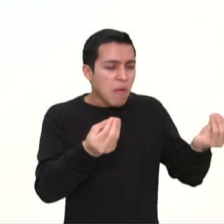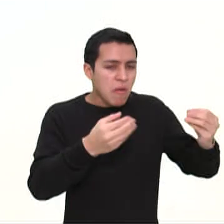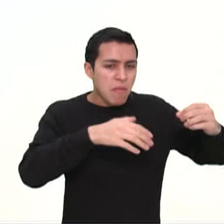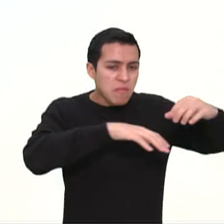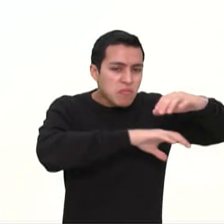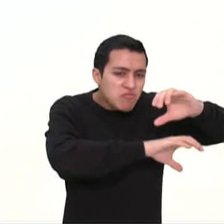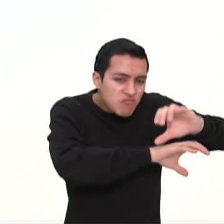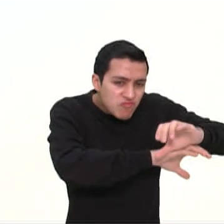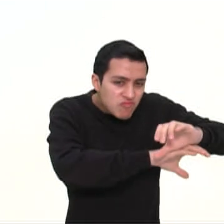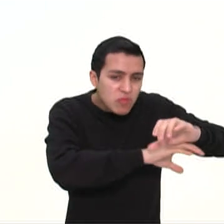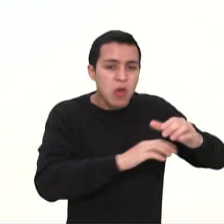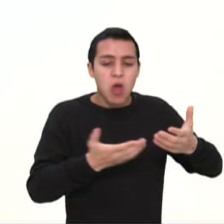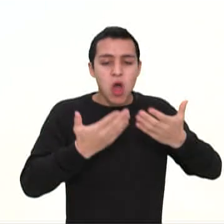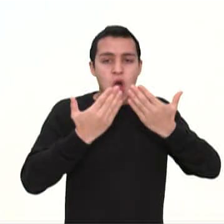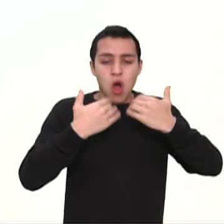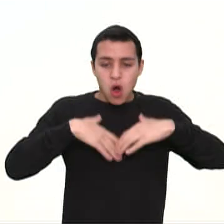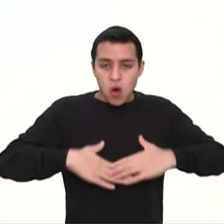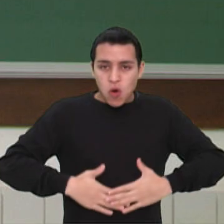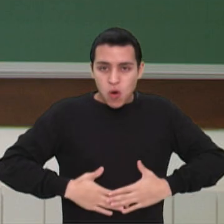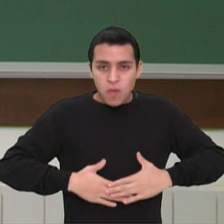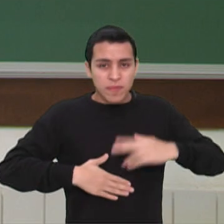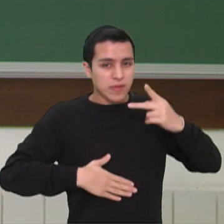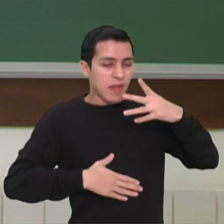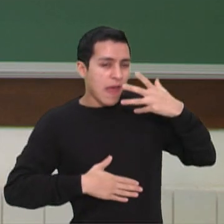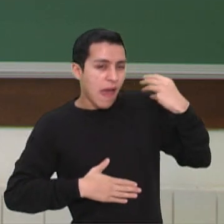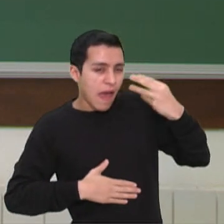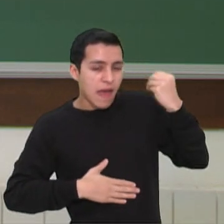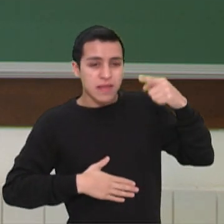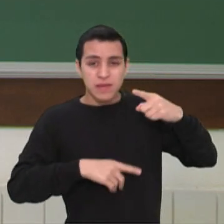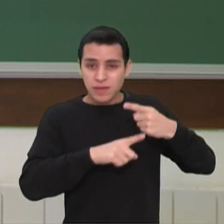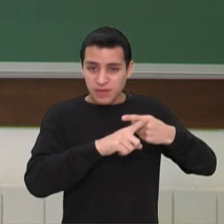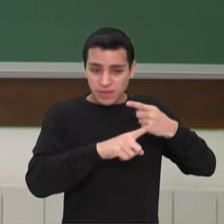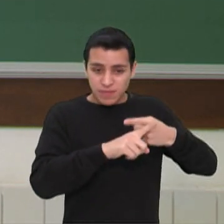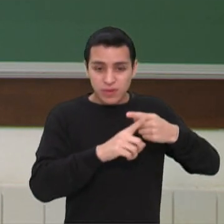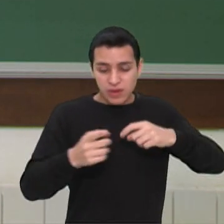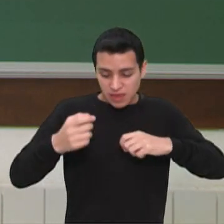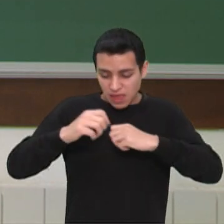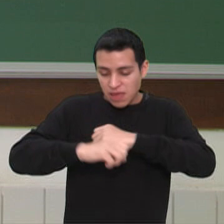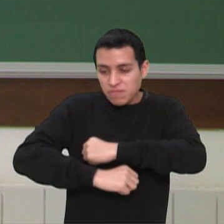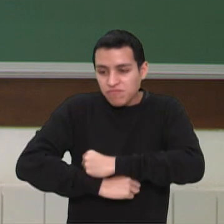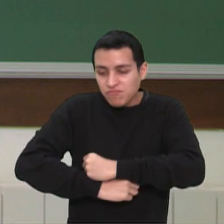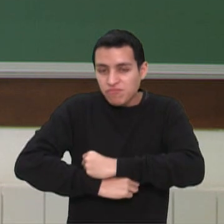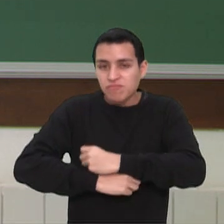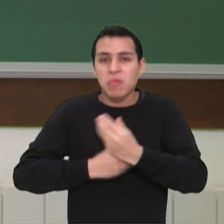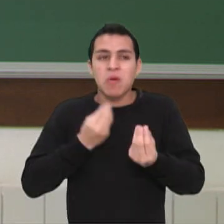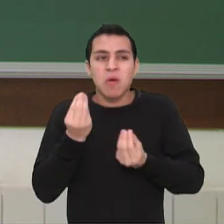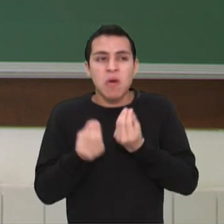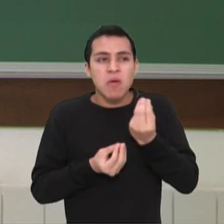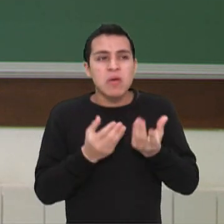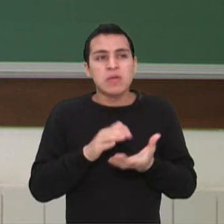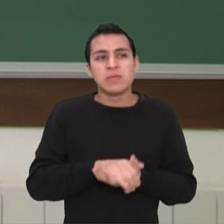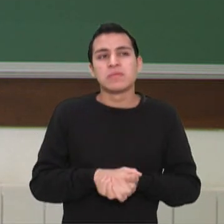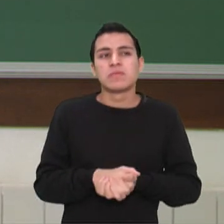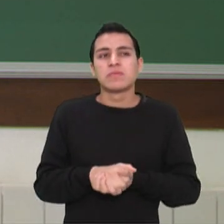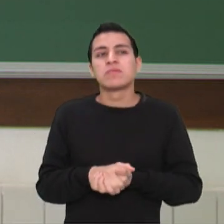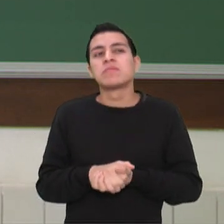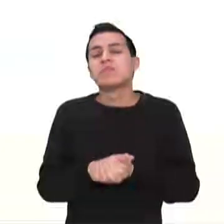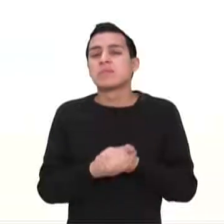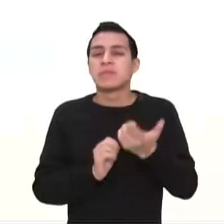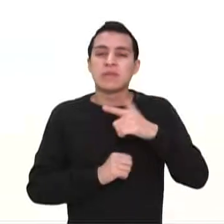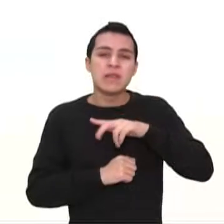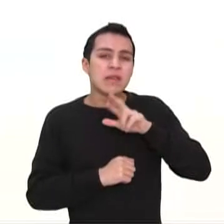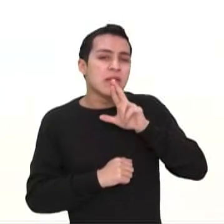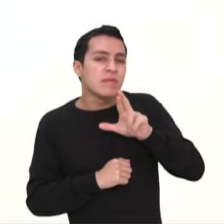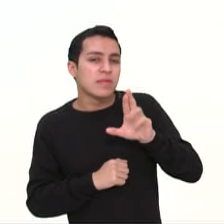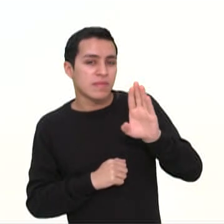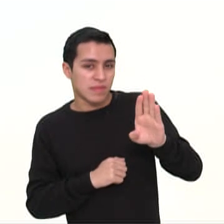está no estômago de Garfield, porque ele está deitado em cima do seu estômago? Né? Então, nós temos ali a resposta